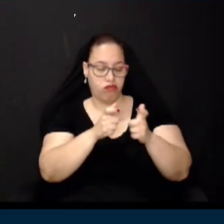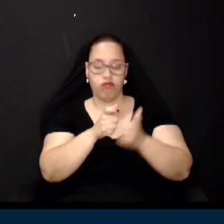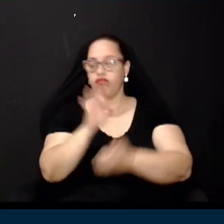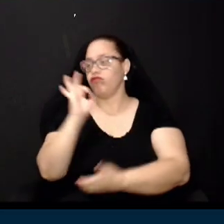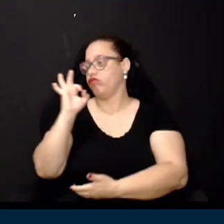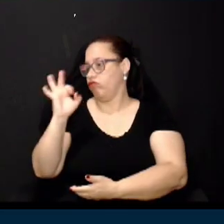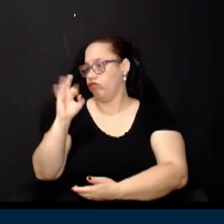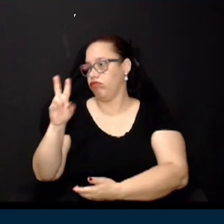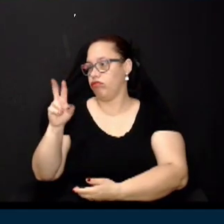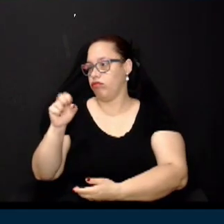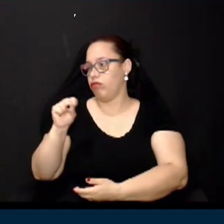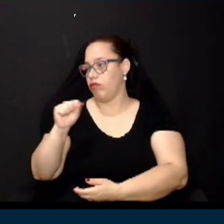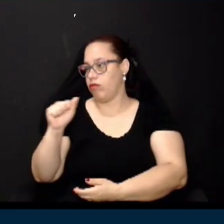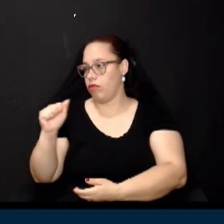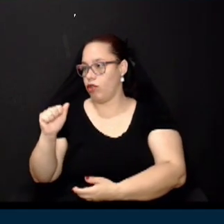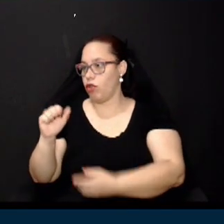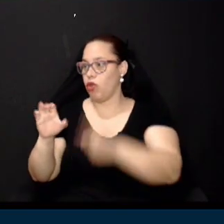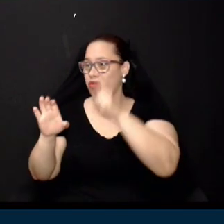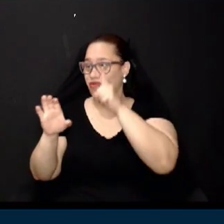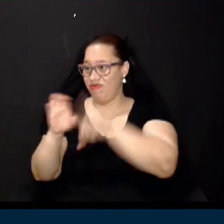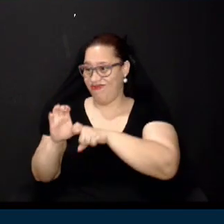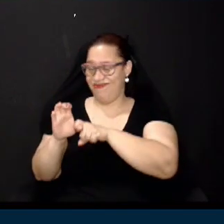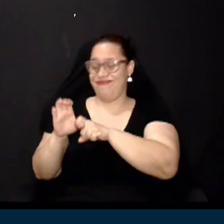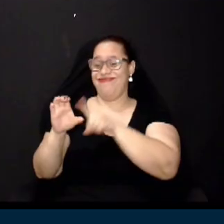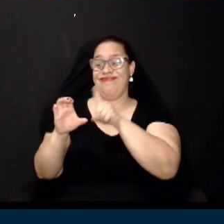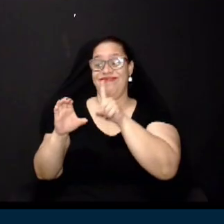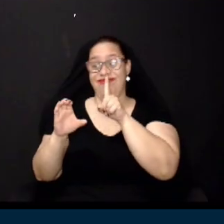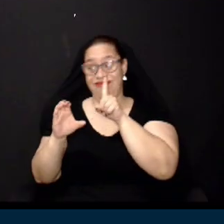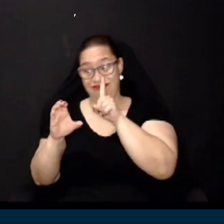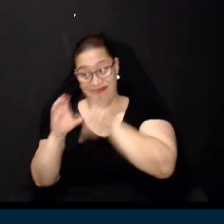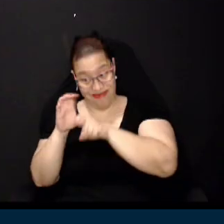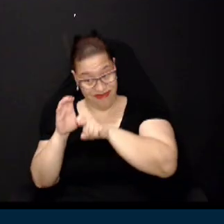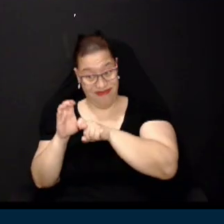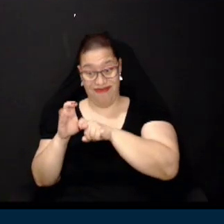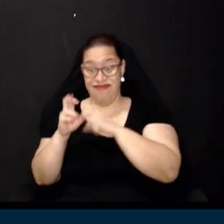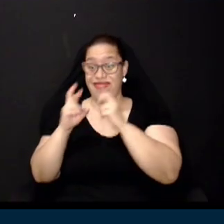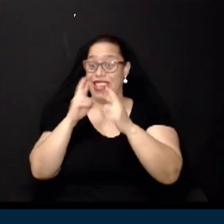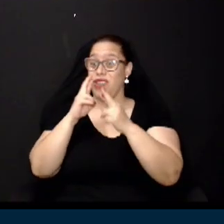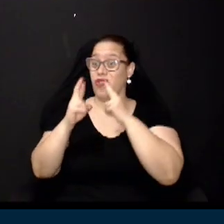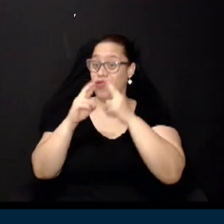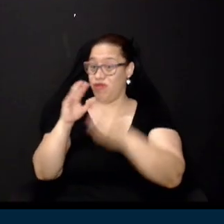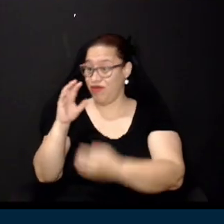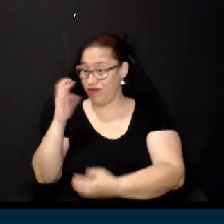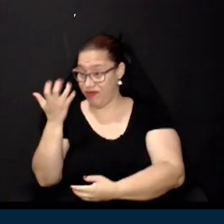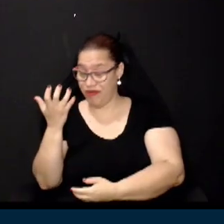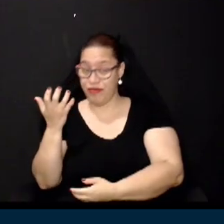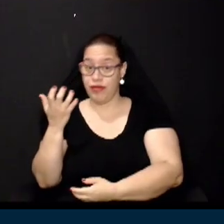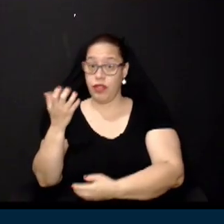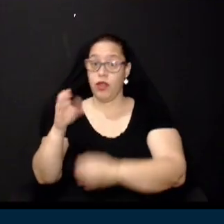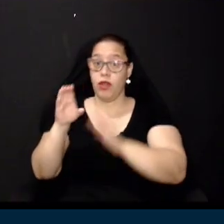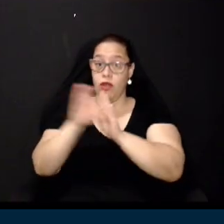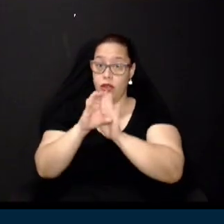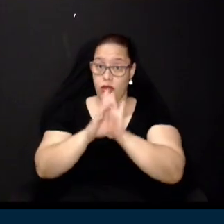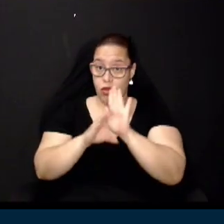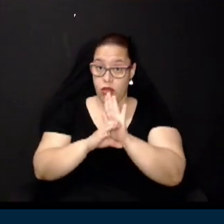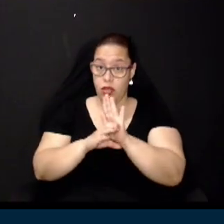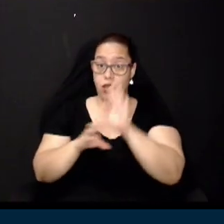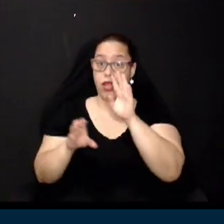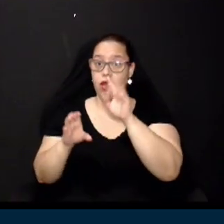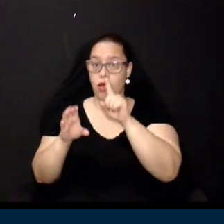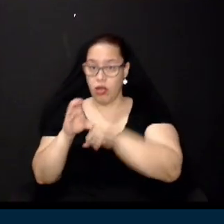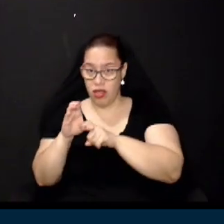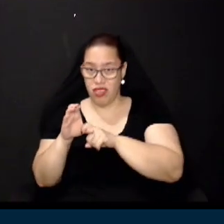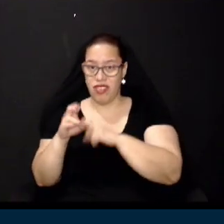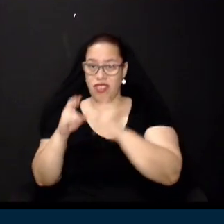questão da codependência, né, isso acontece no relacionamento, nós até trouxemos um programa falando sobre a codependência, sobre